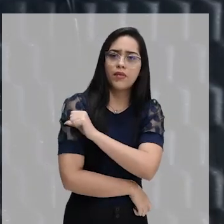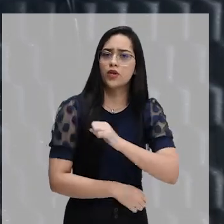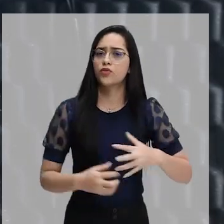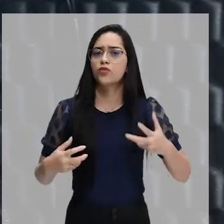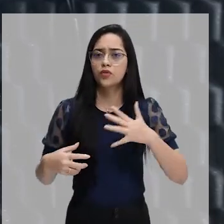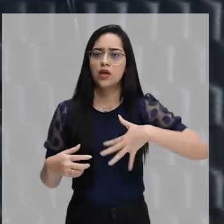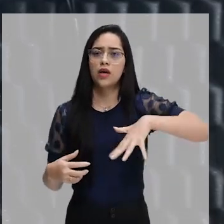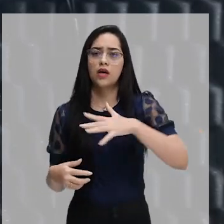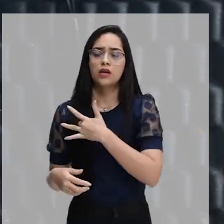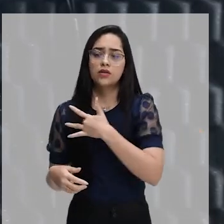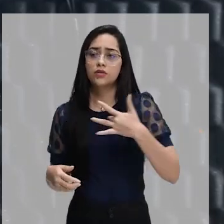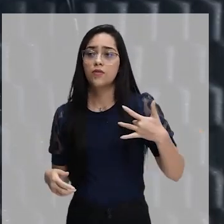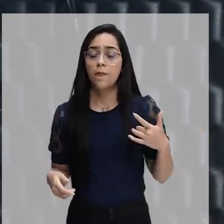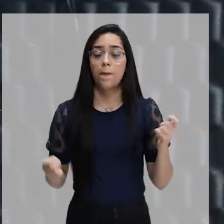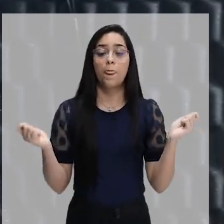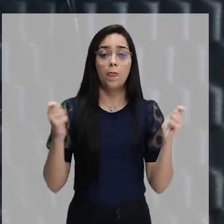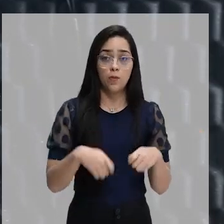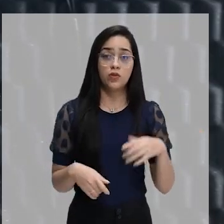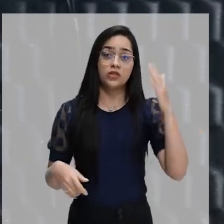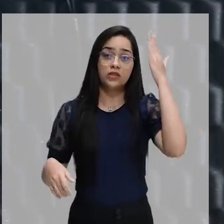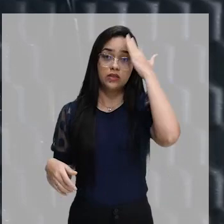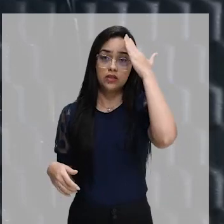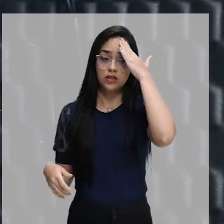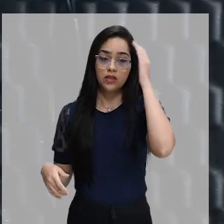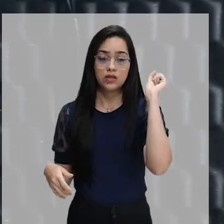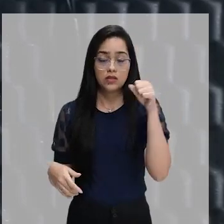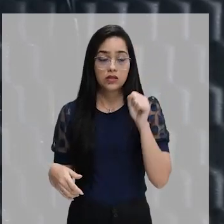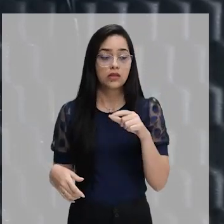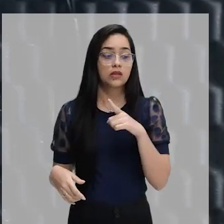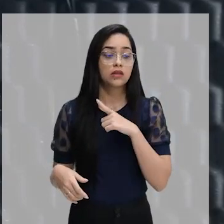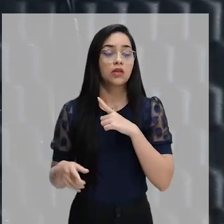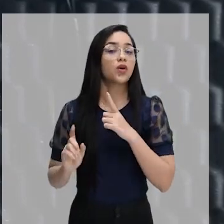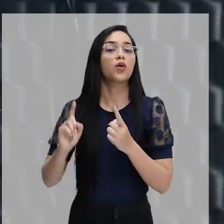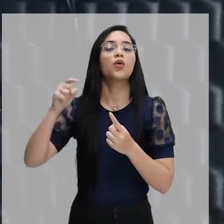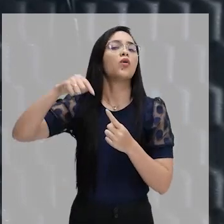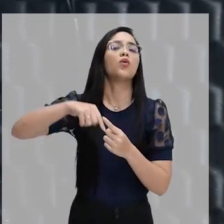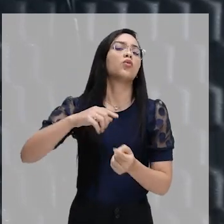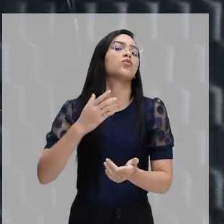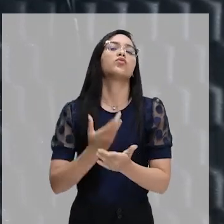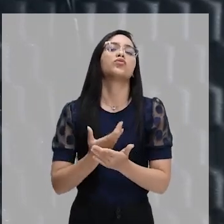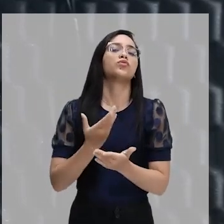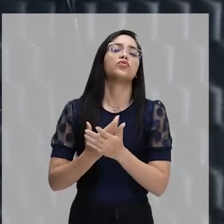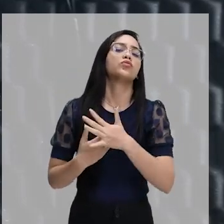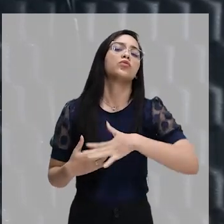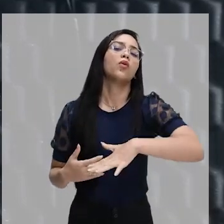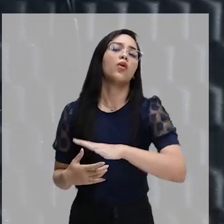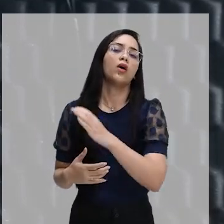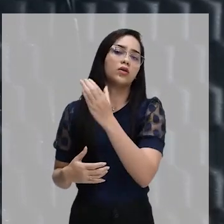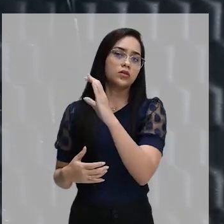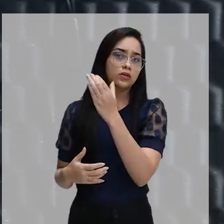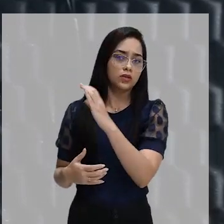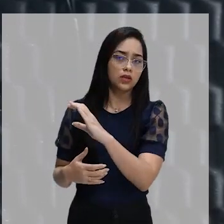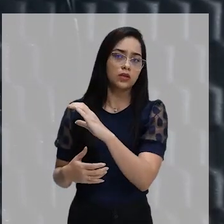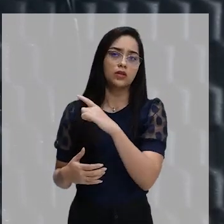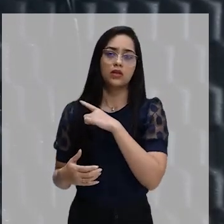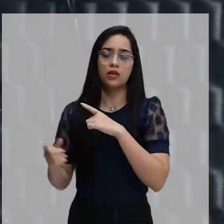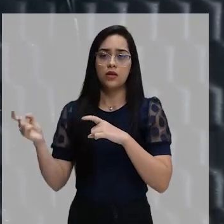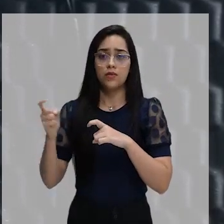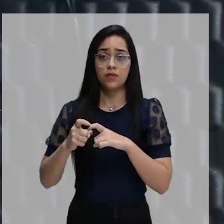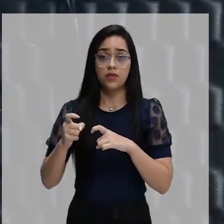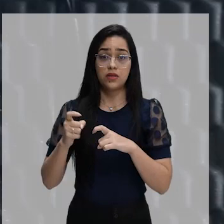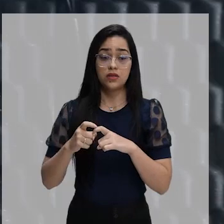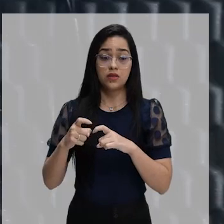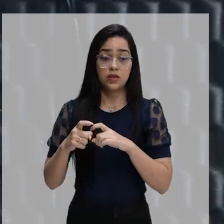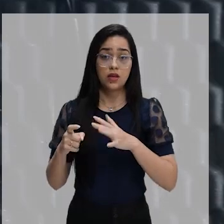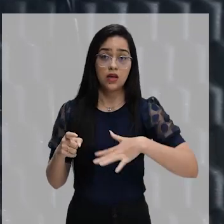da área da saúde, compreendam o seu objeto de estudo, né? A ciência, a medicina, a área